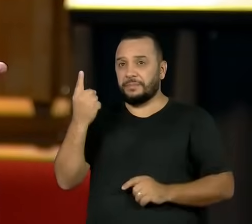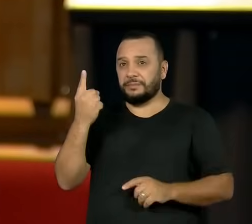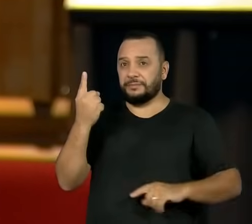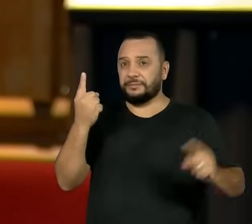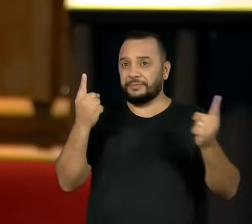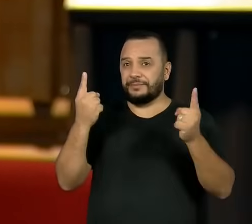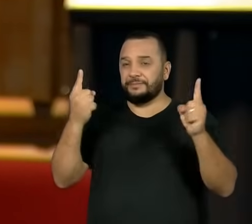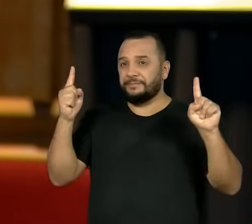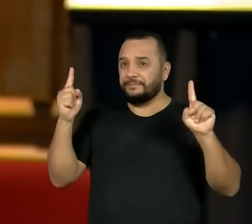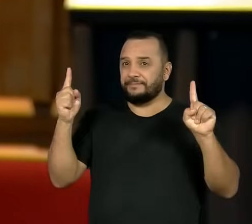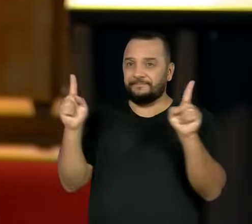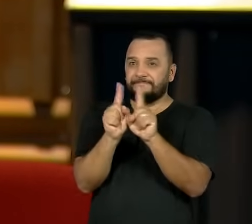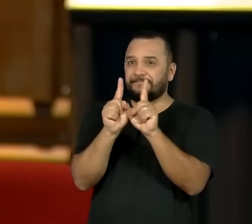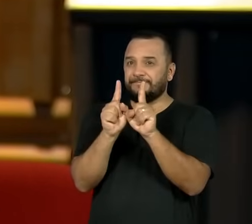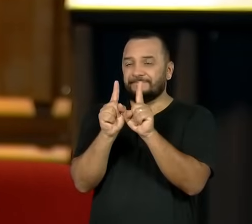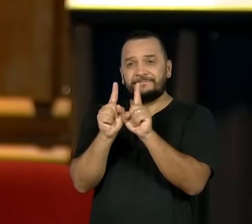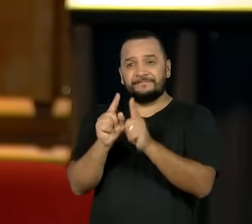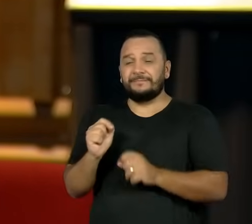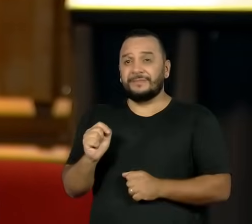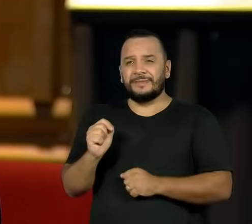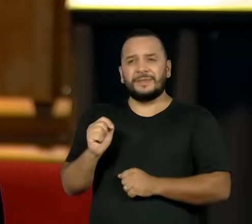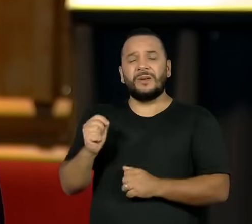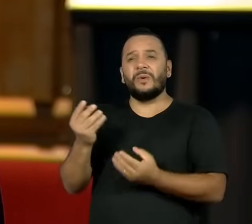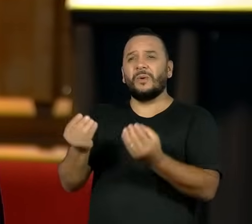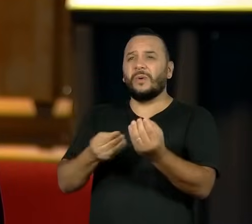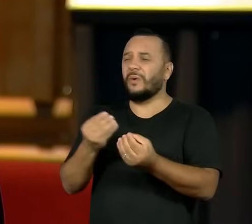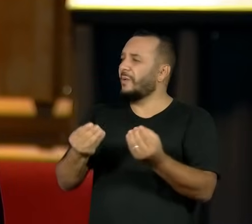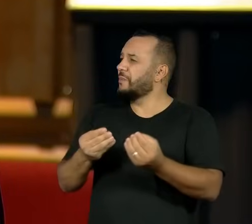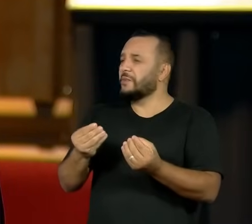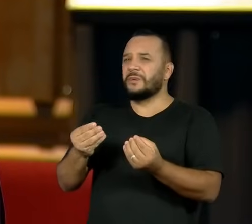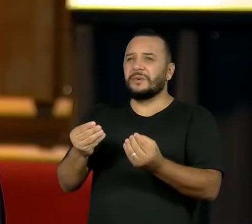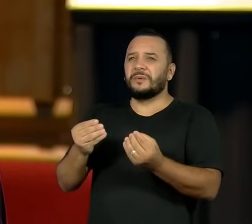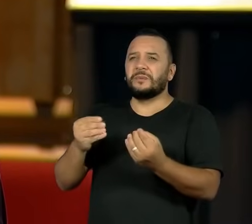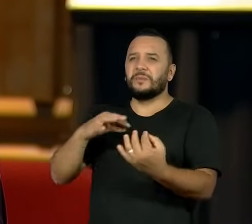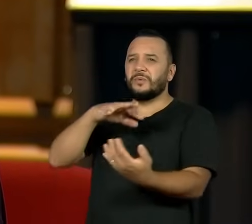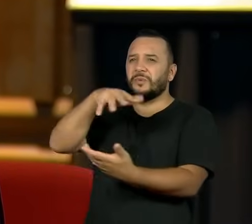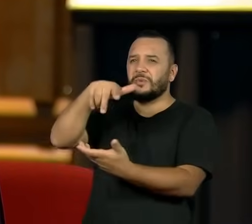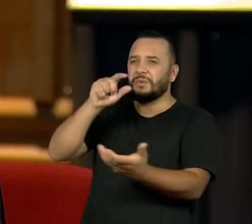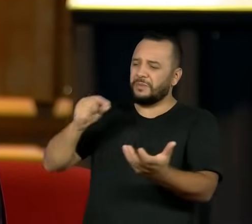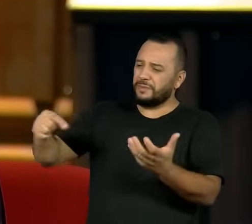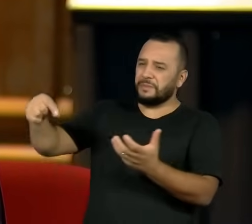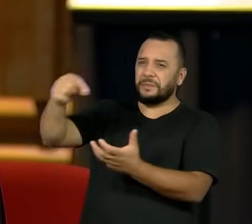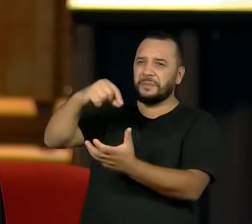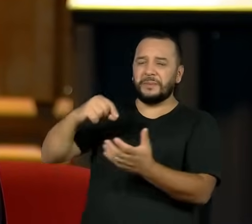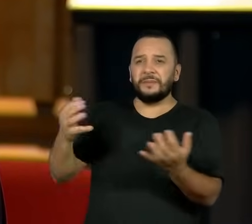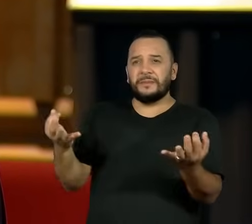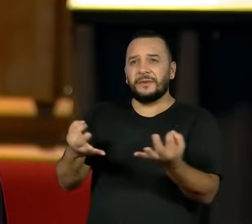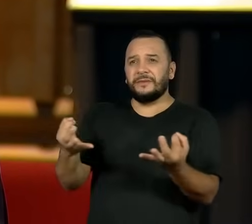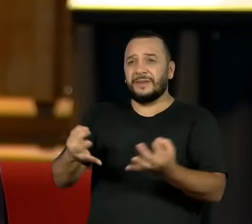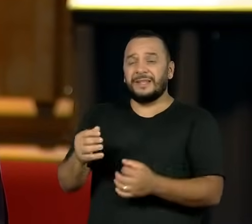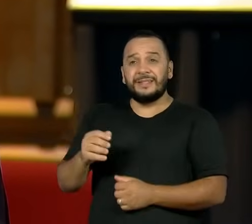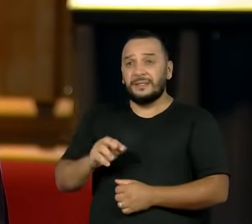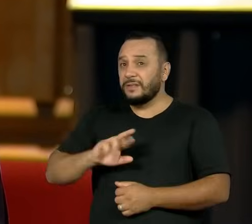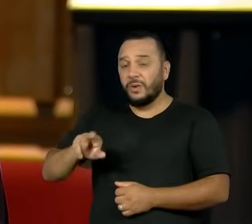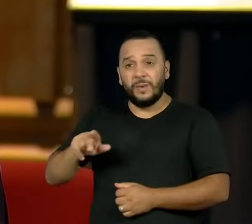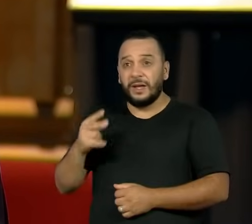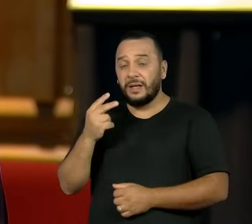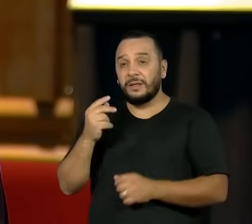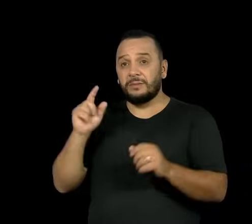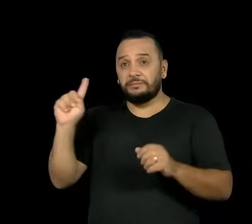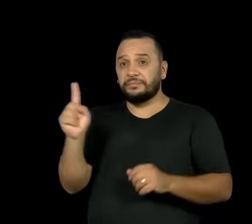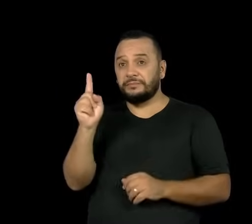para esse mundo e dizer, caramba, como é perfeito. Se não fosse 2, nada existiria. Já